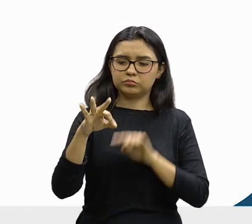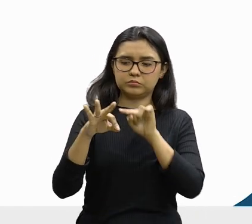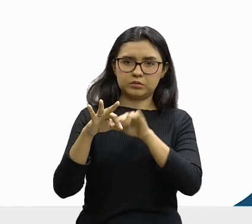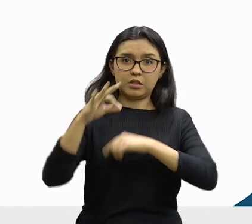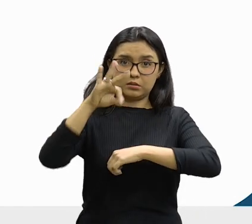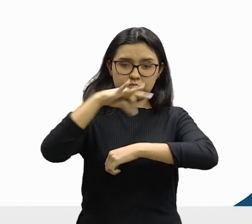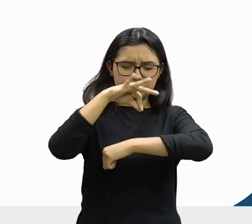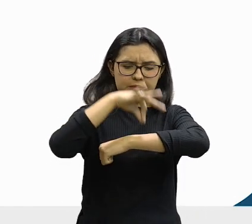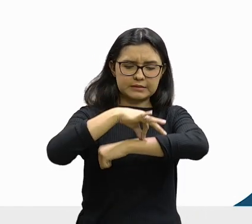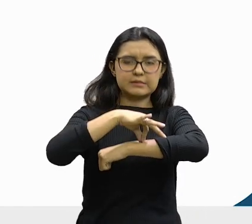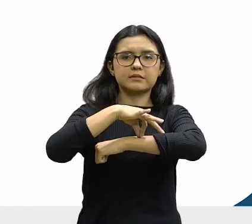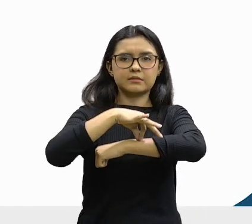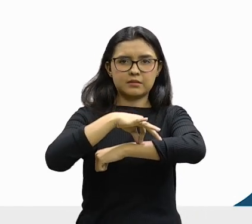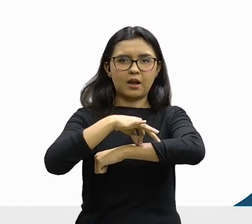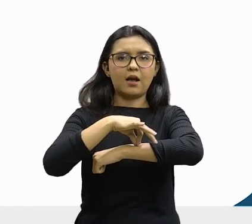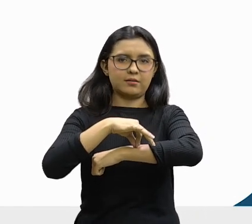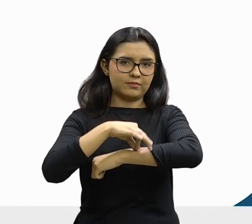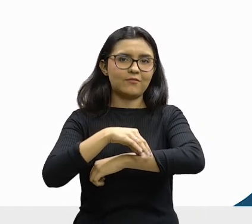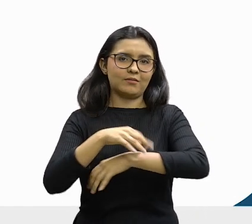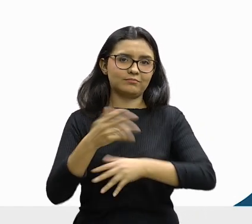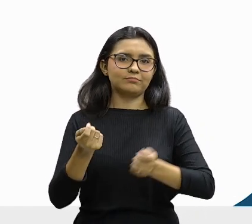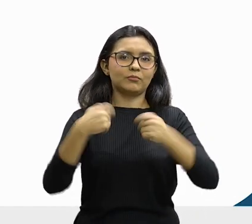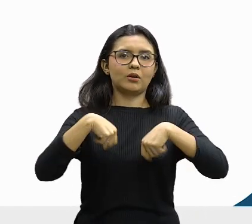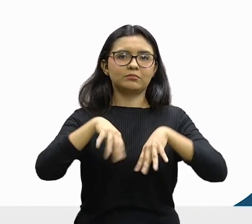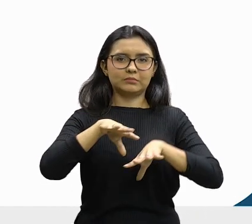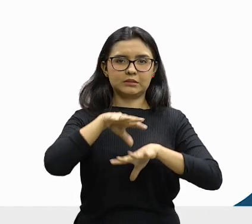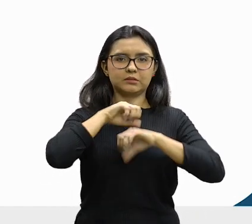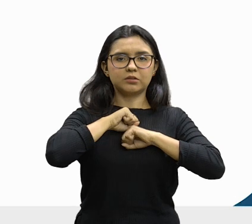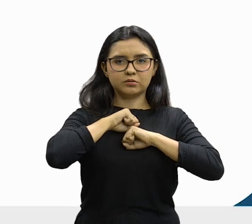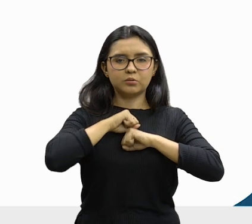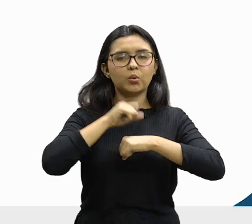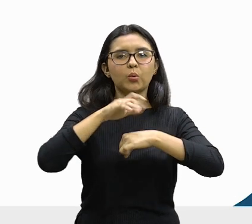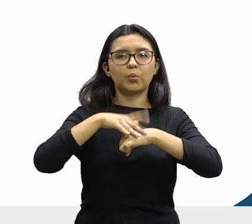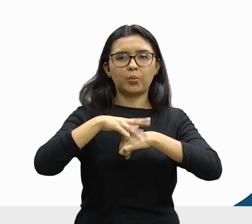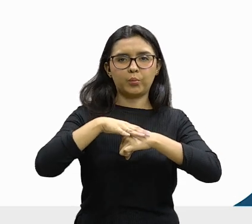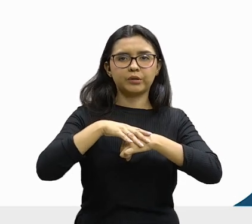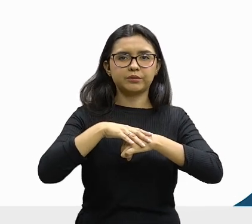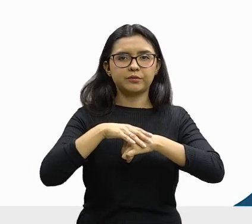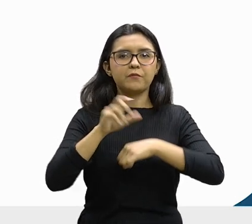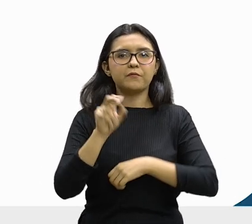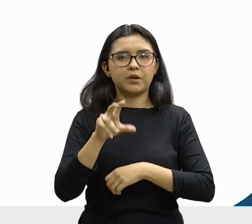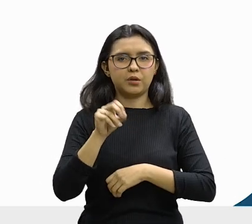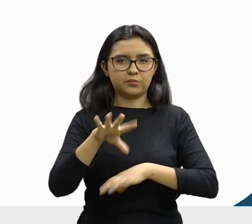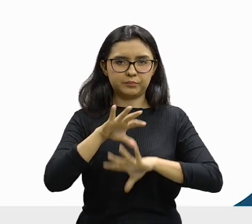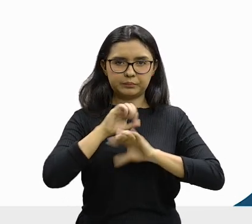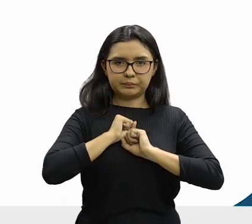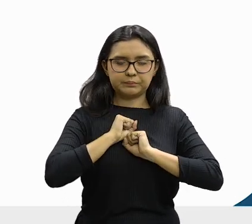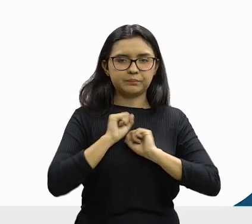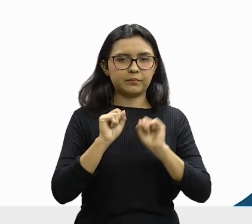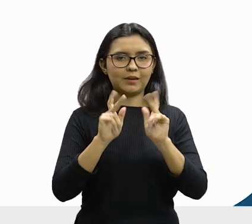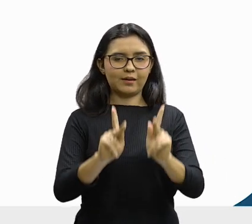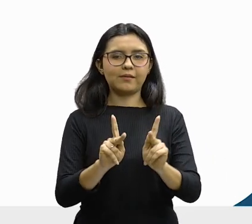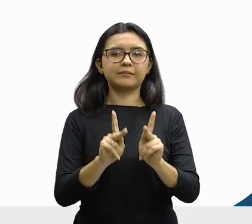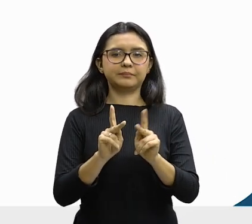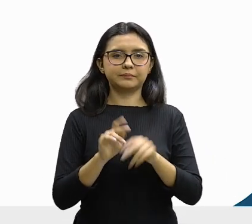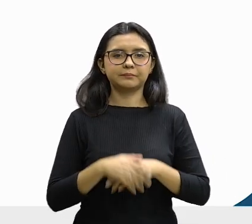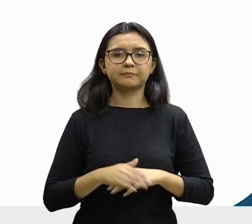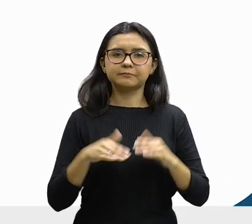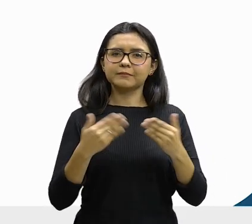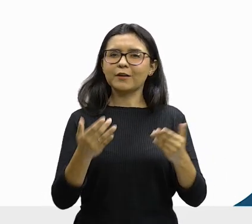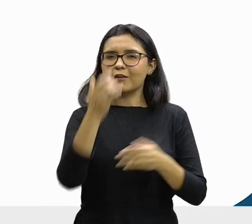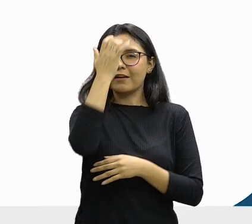saliva dele, você vai ter a disseminação, a passagem do vírus. Beleza? Muito bem. Aí